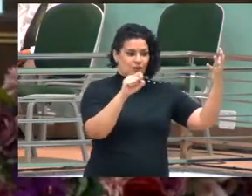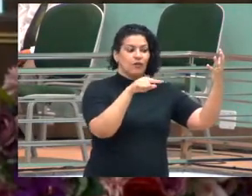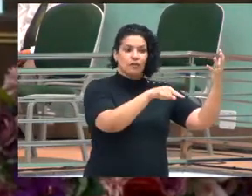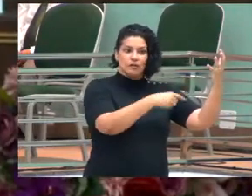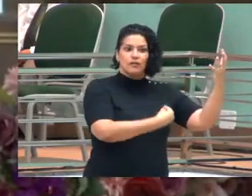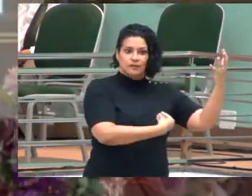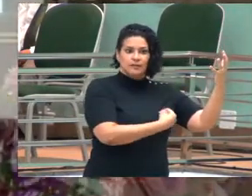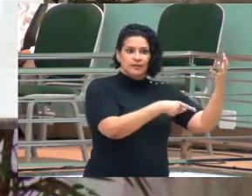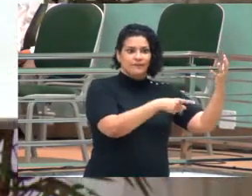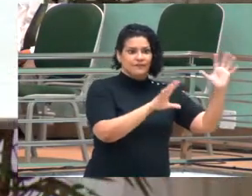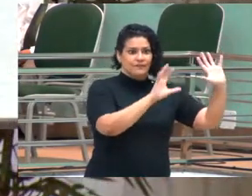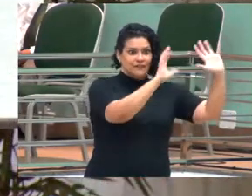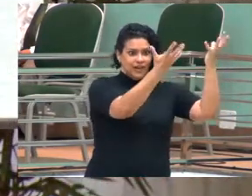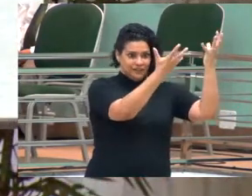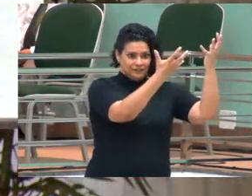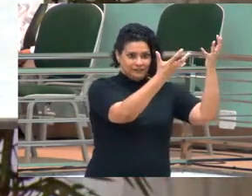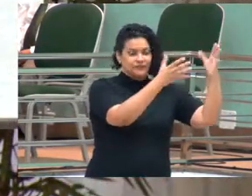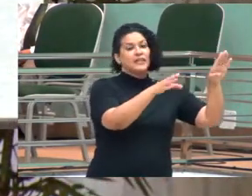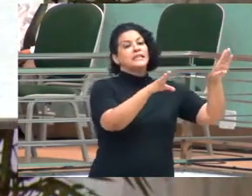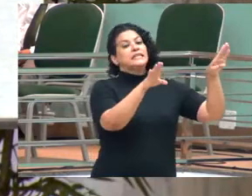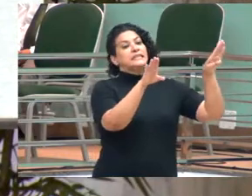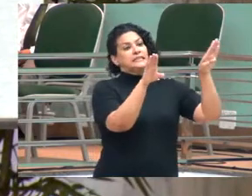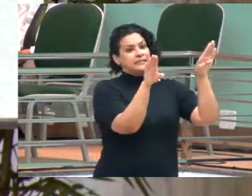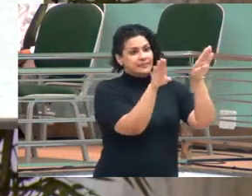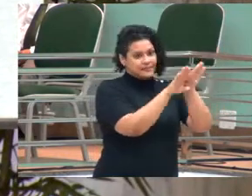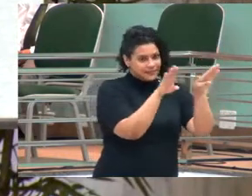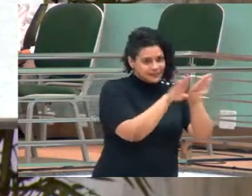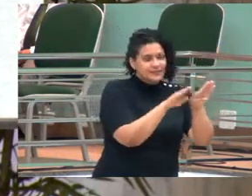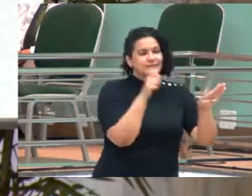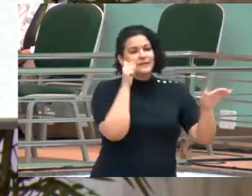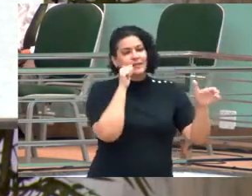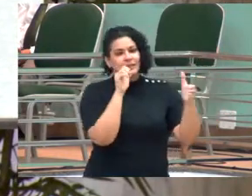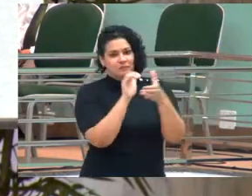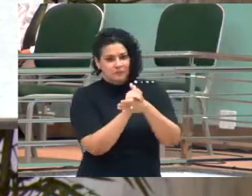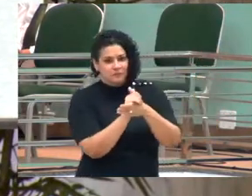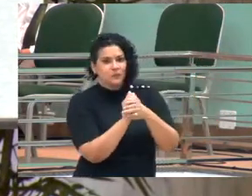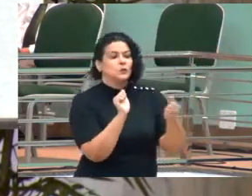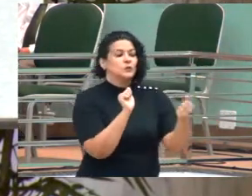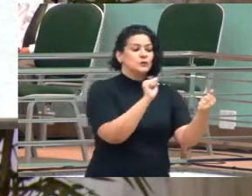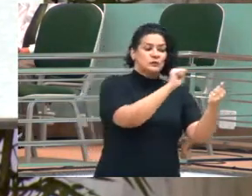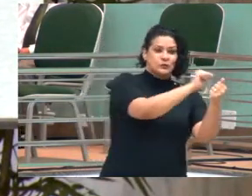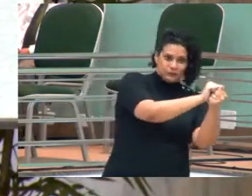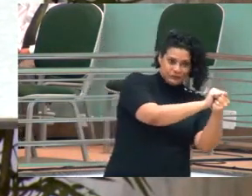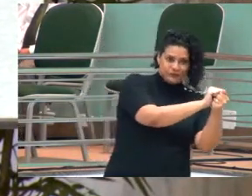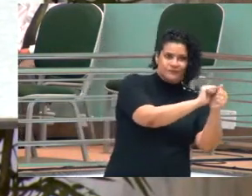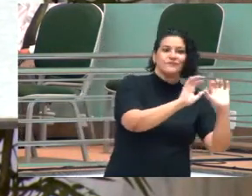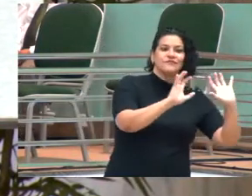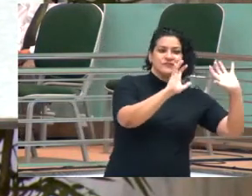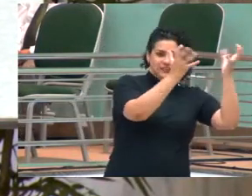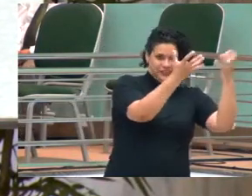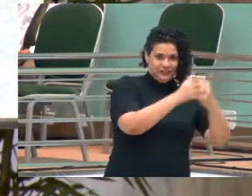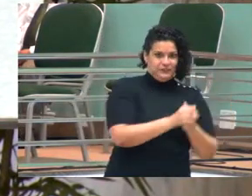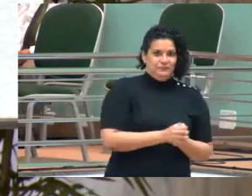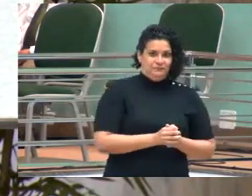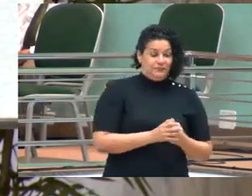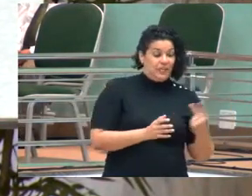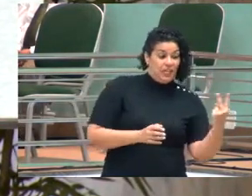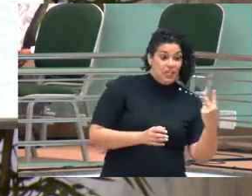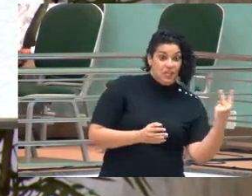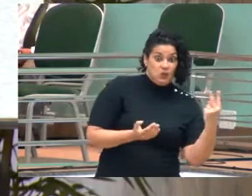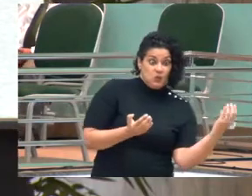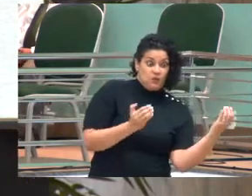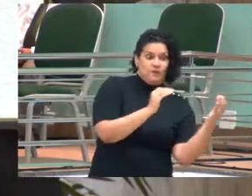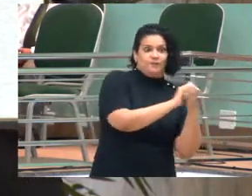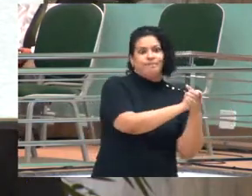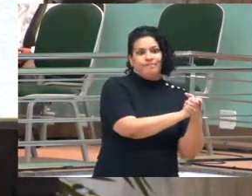do irmão de Herodes. E ele casa com a mulher do seu irmão. Ela pediu a minha